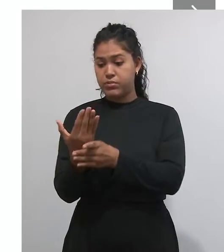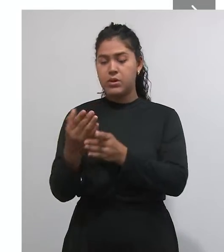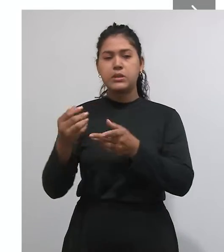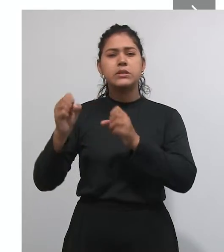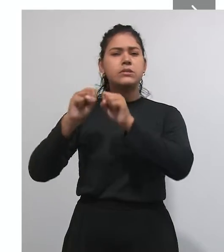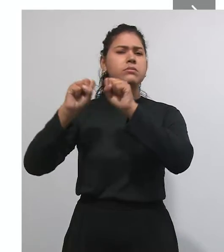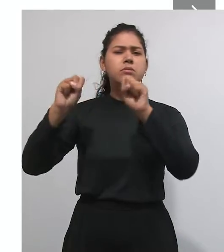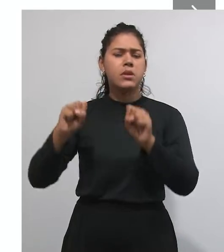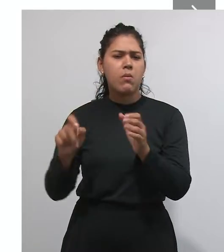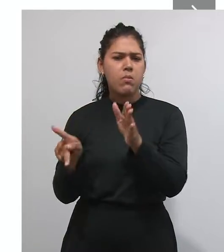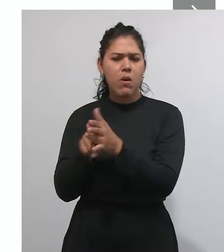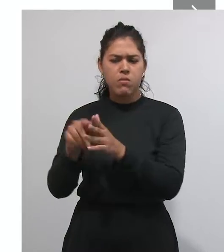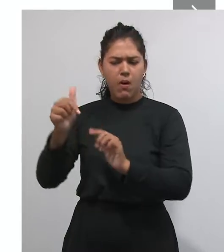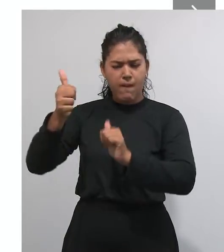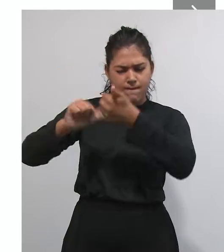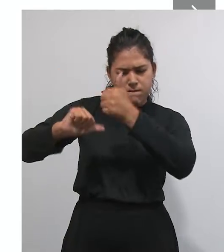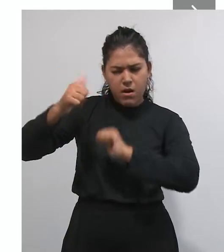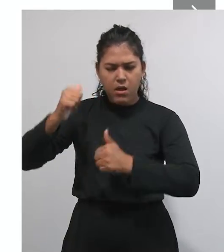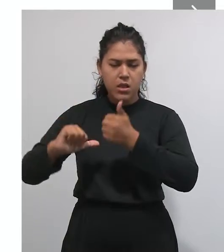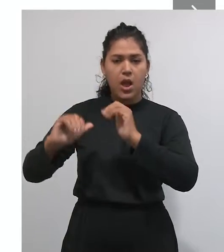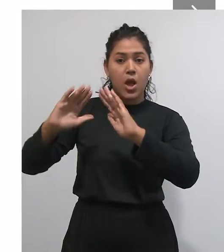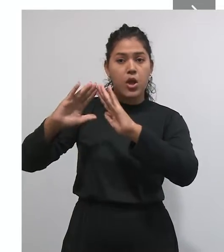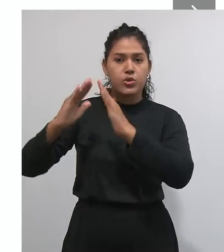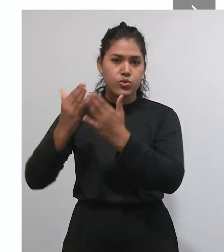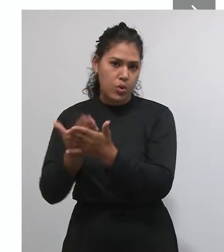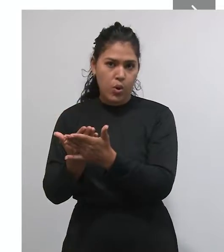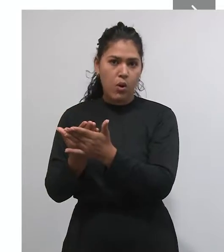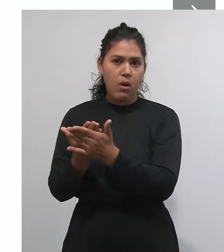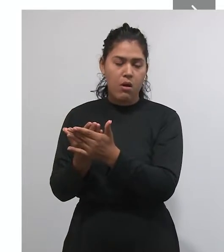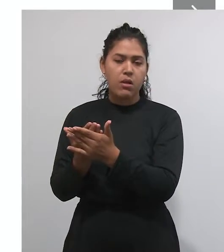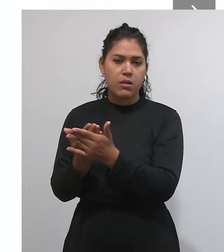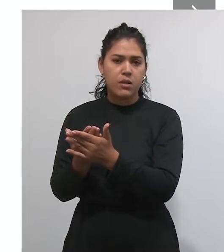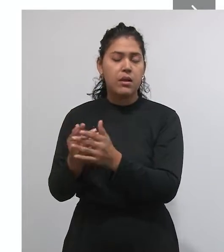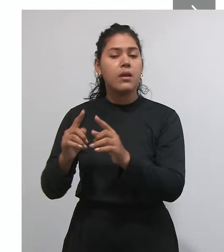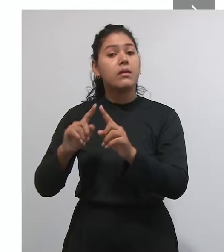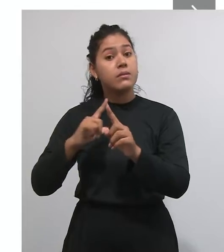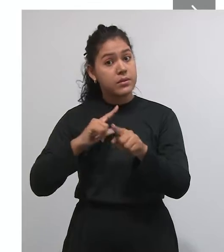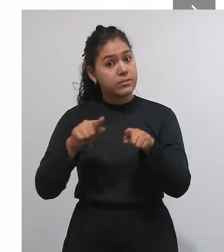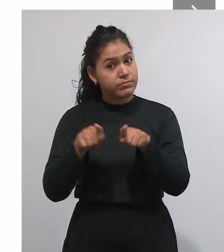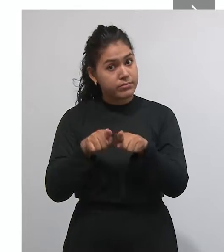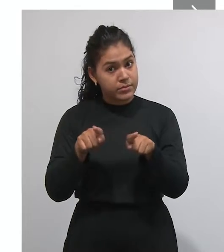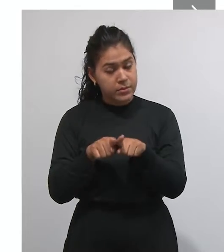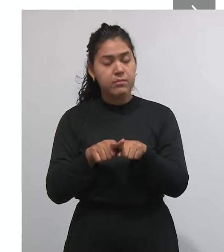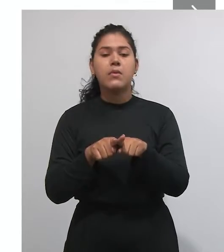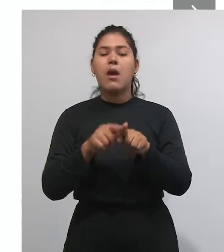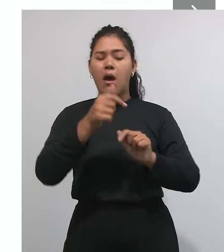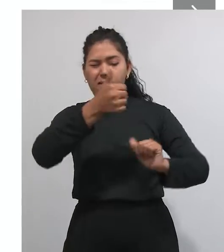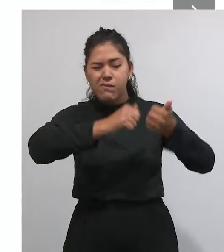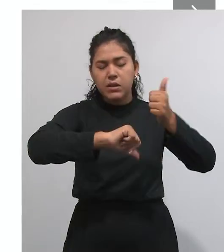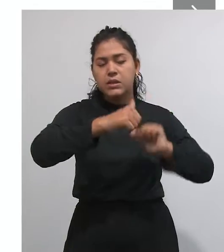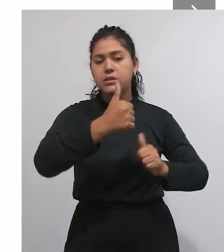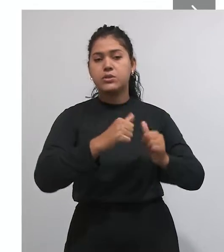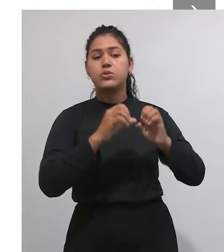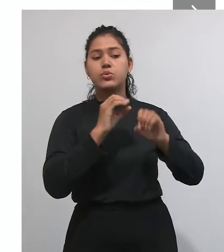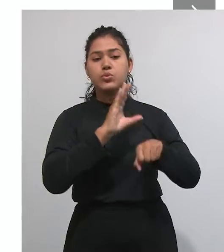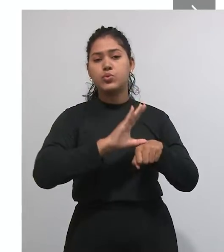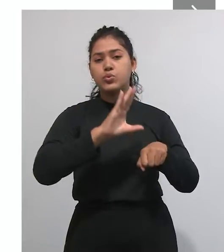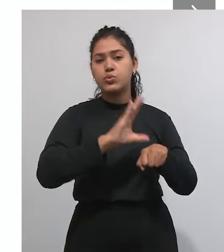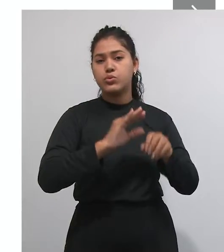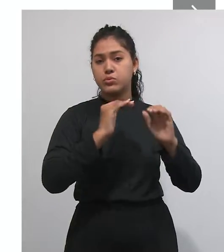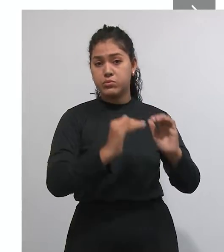avaliação da educação. Não só da educação básica, porque também agora a gente tem as avaliações dos cursos